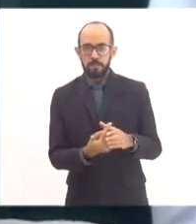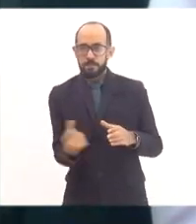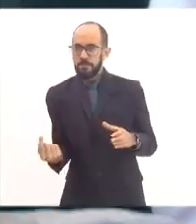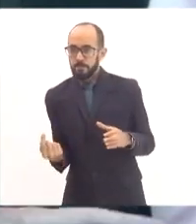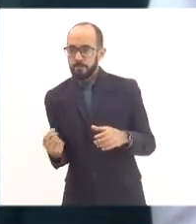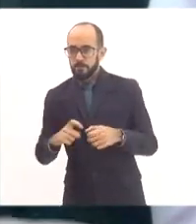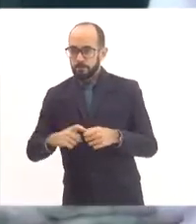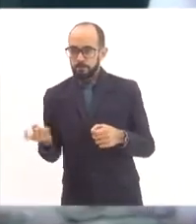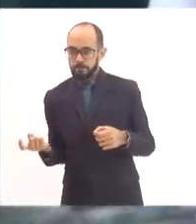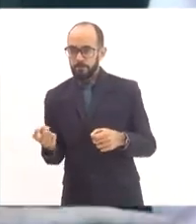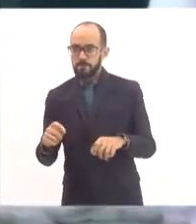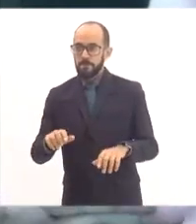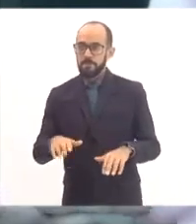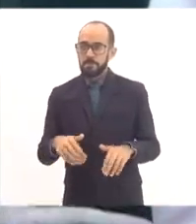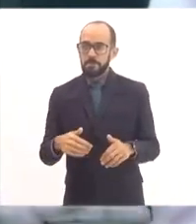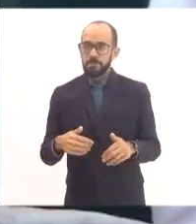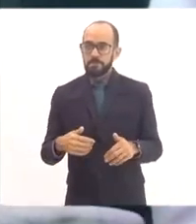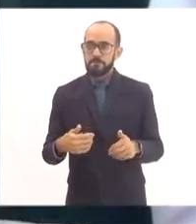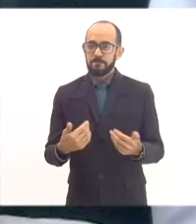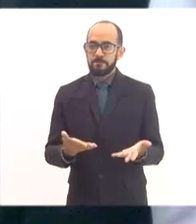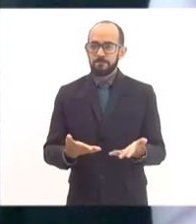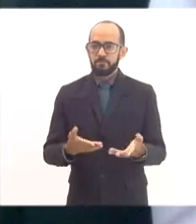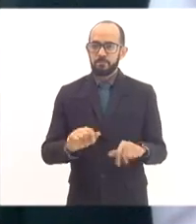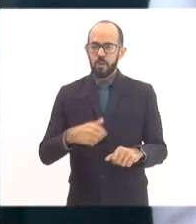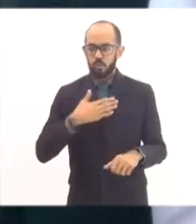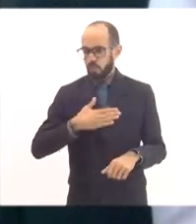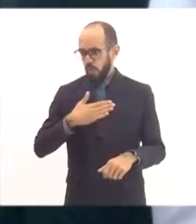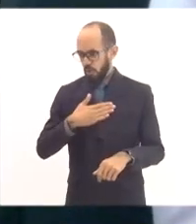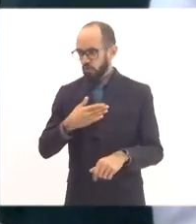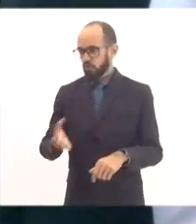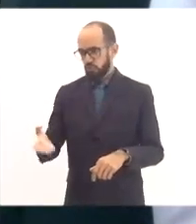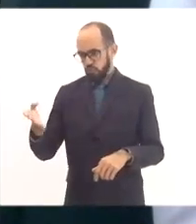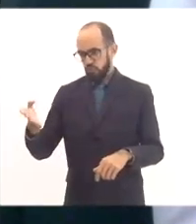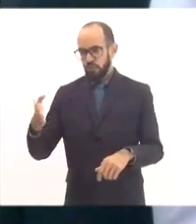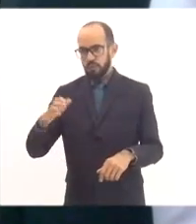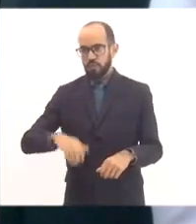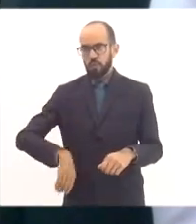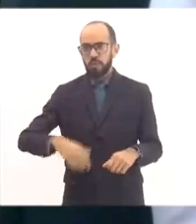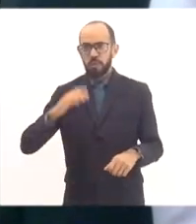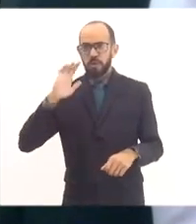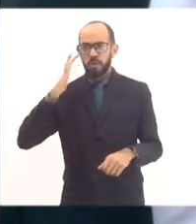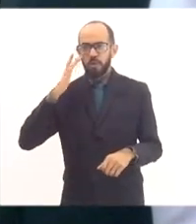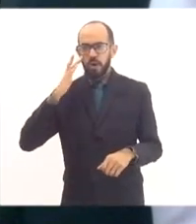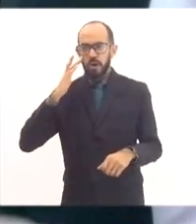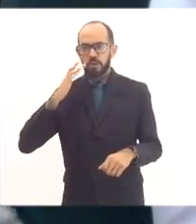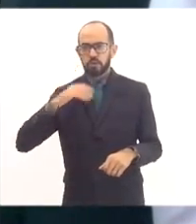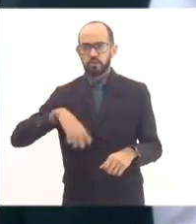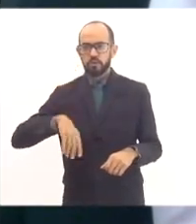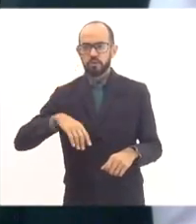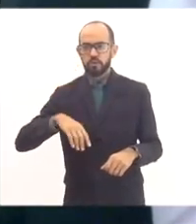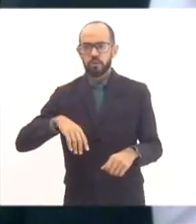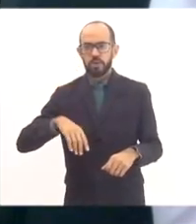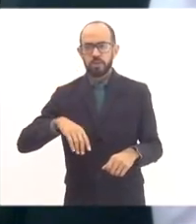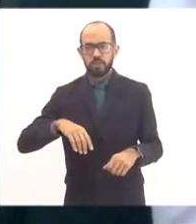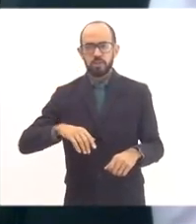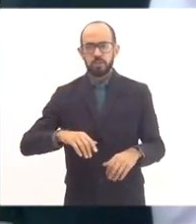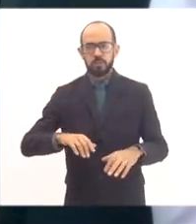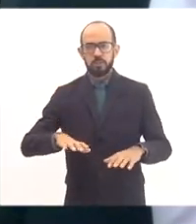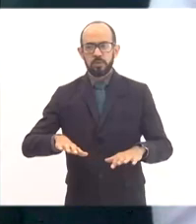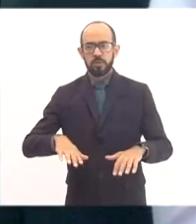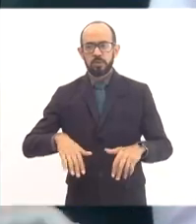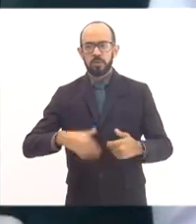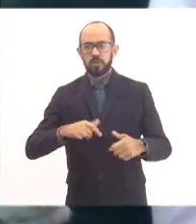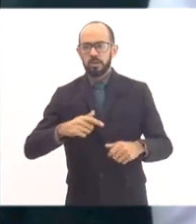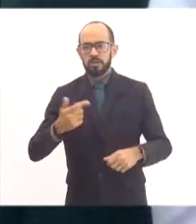feliz, Albucacis, porque eu gosto muito do senhor, e acho que realmente a gente precisa dar uma atenção a esses praças. Obrigado. Que eles não